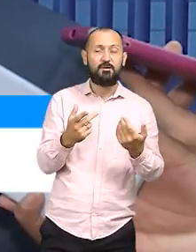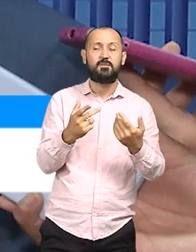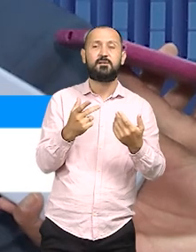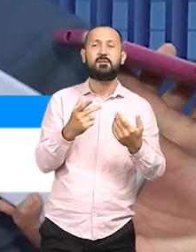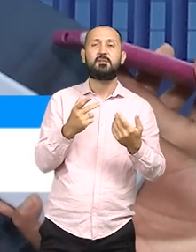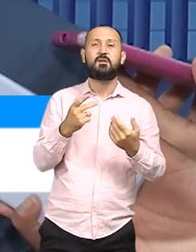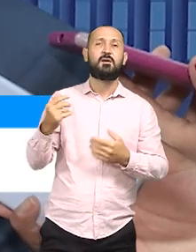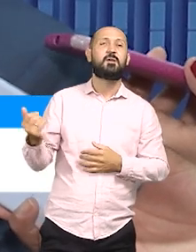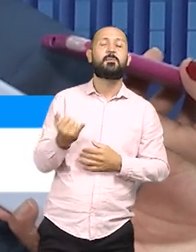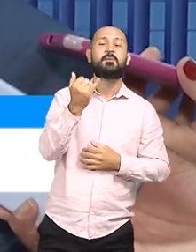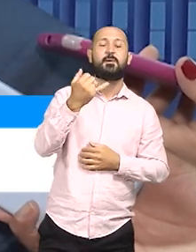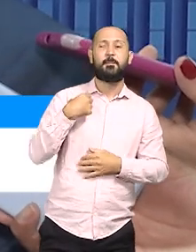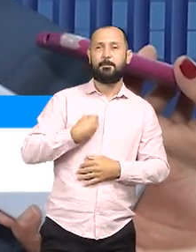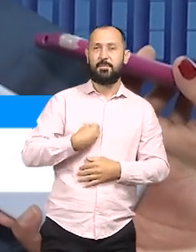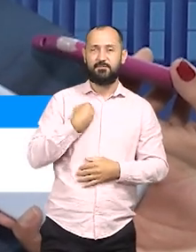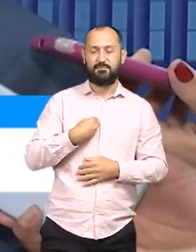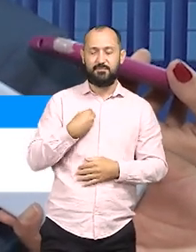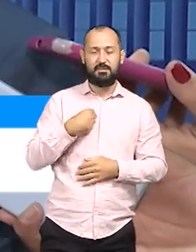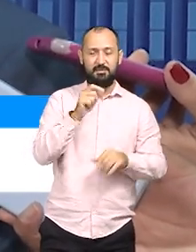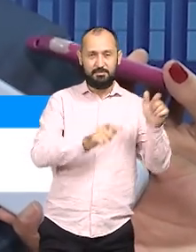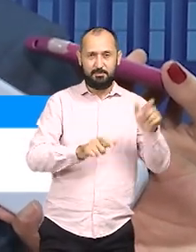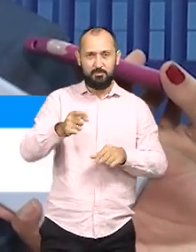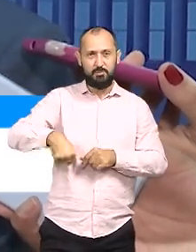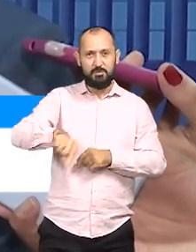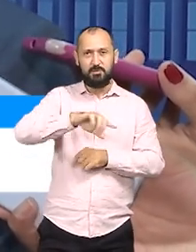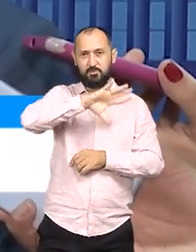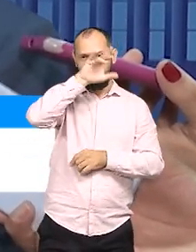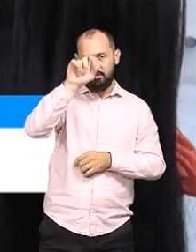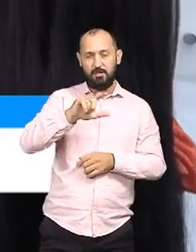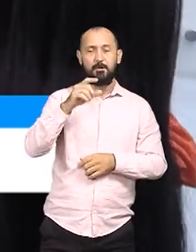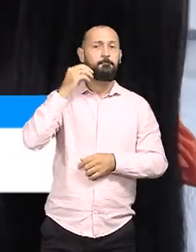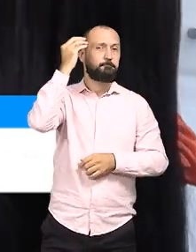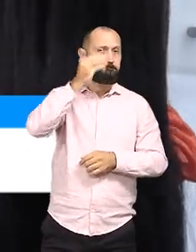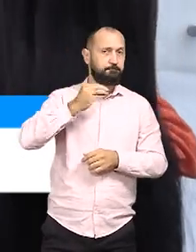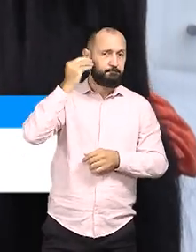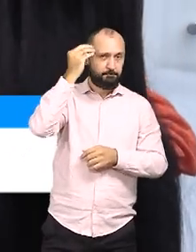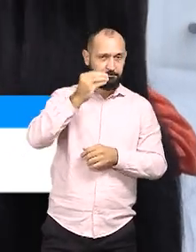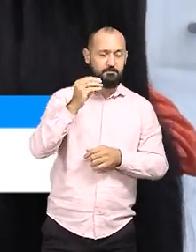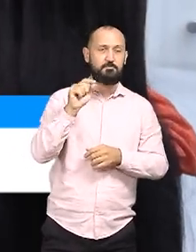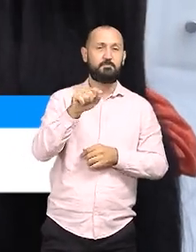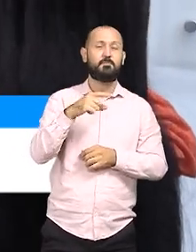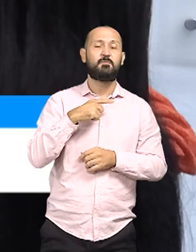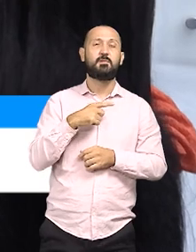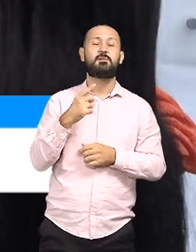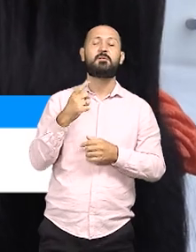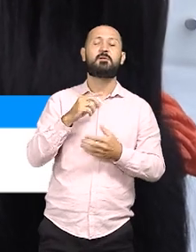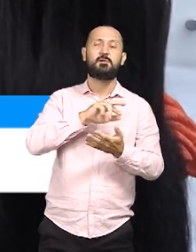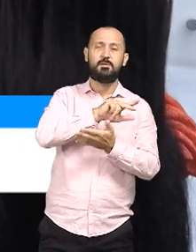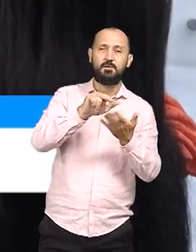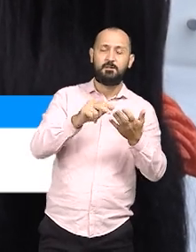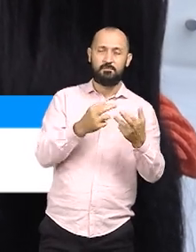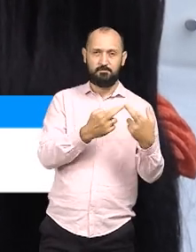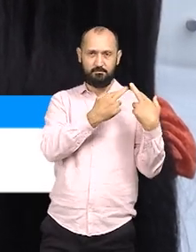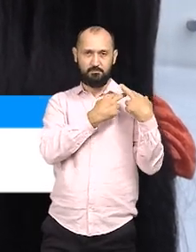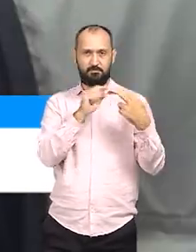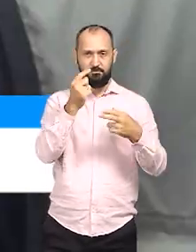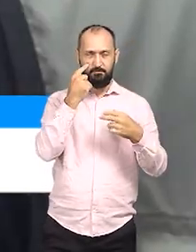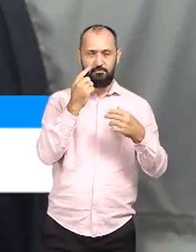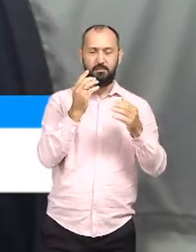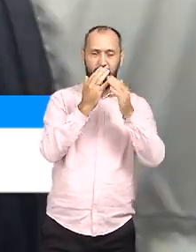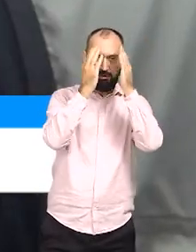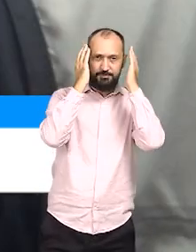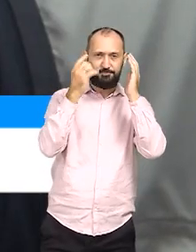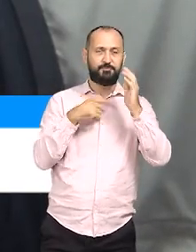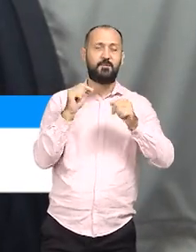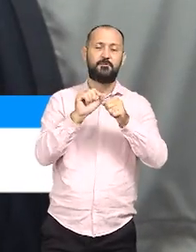efetivamente importa pra vida das pessoas do Mato Grosso do Sul a experiência no Parlamento está entre uma das várias funções que